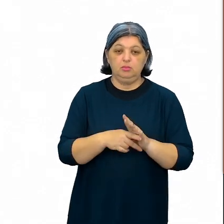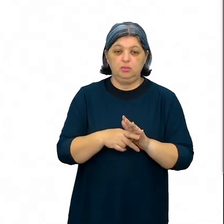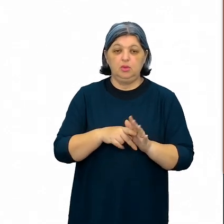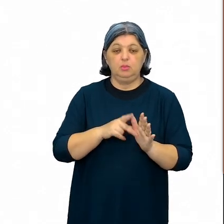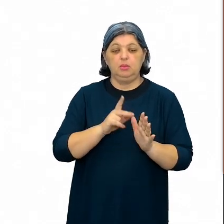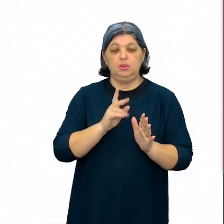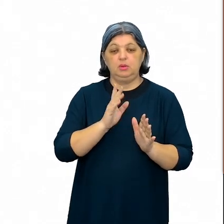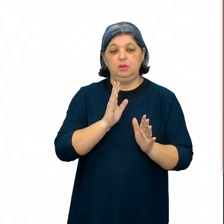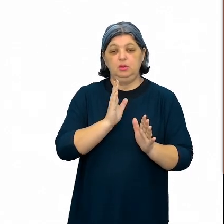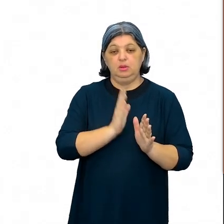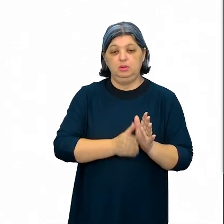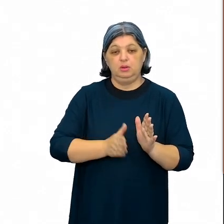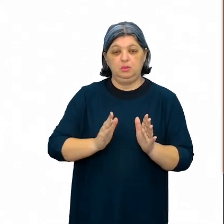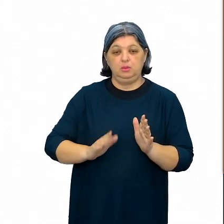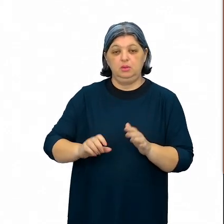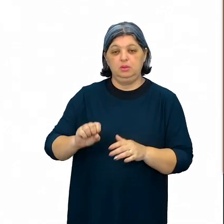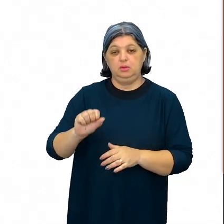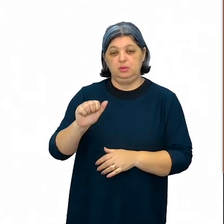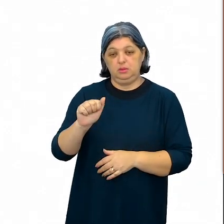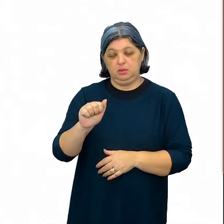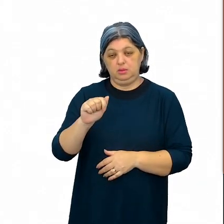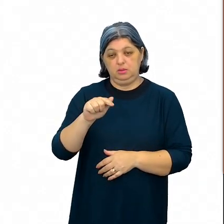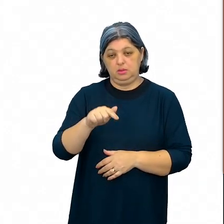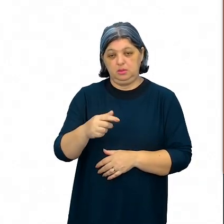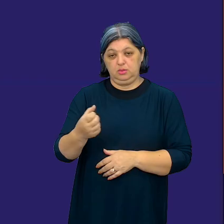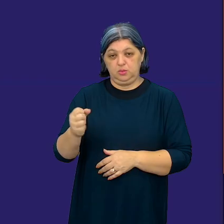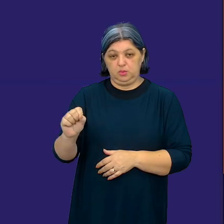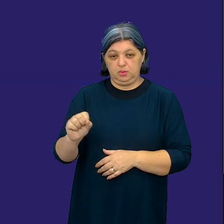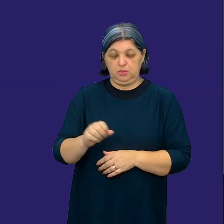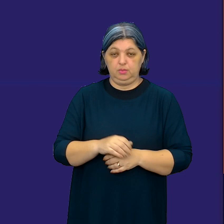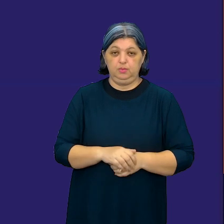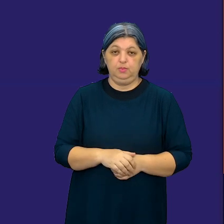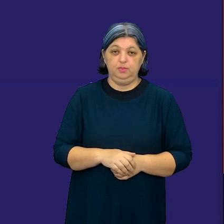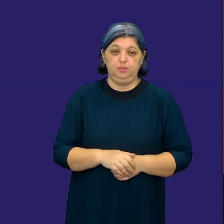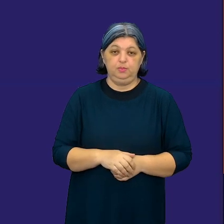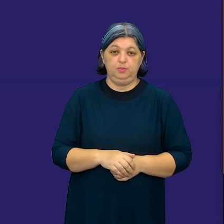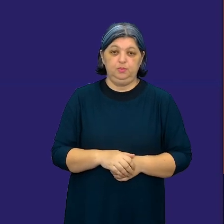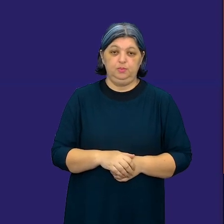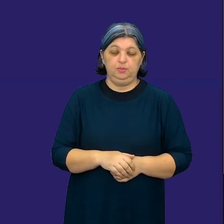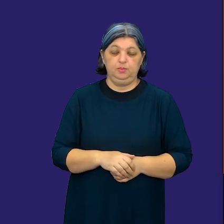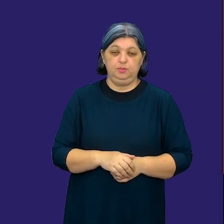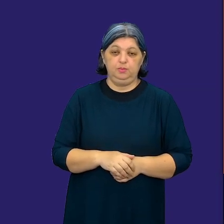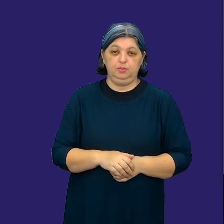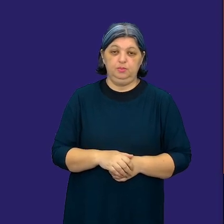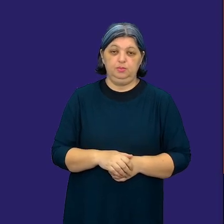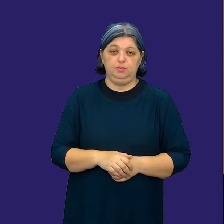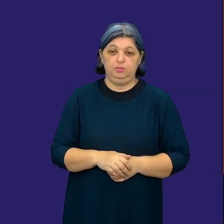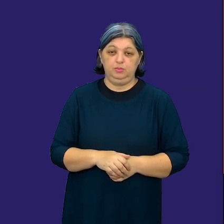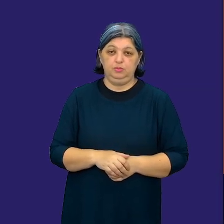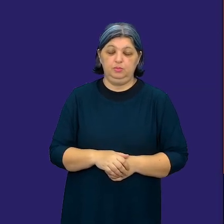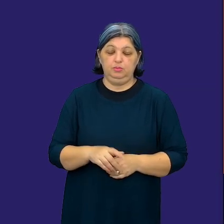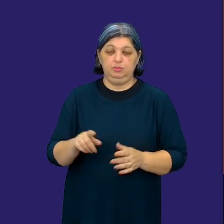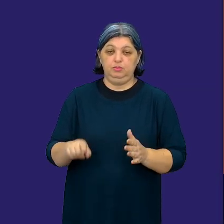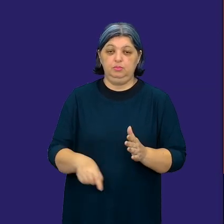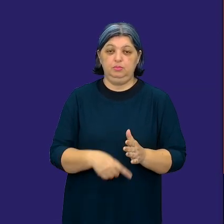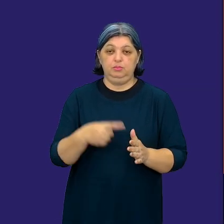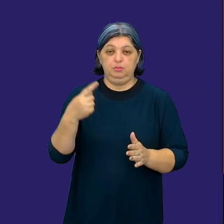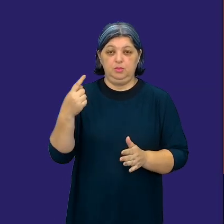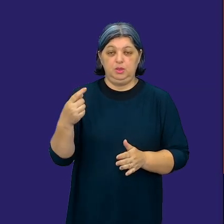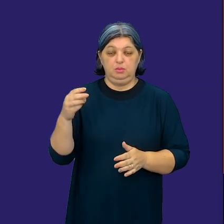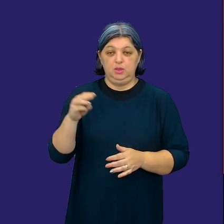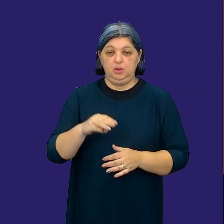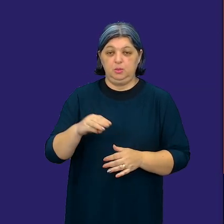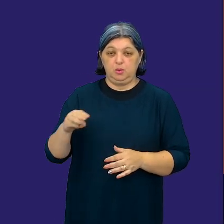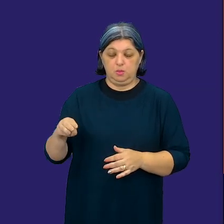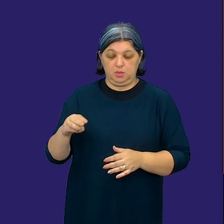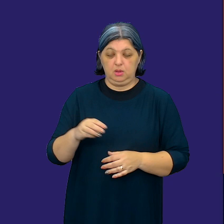sequências de atividades 7 e 8 Tá bem então vamos lá pessoal primeiro nosso primeiro momento aqui